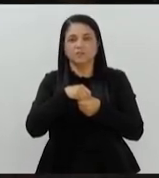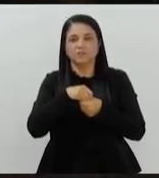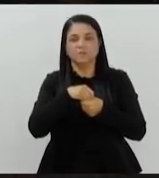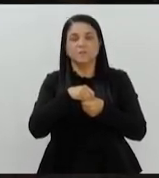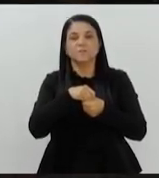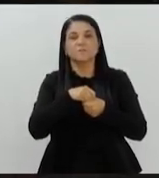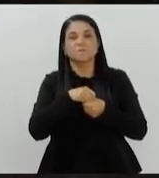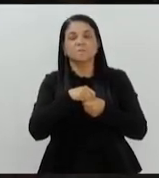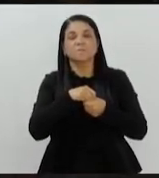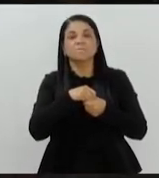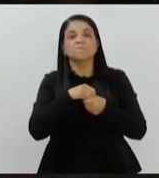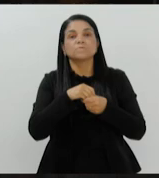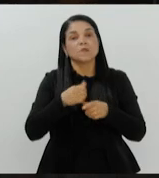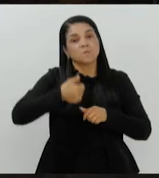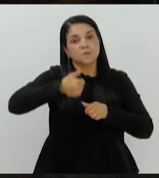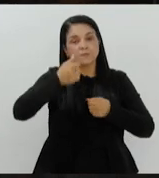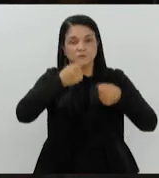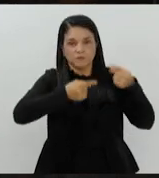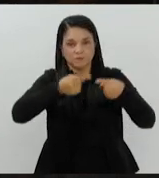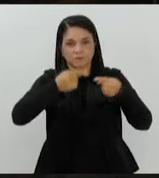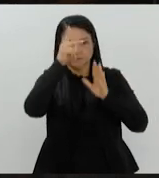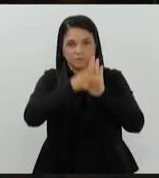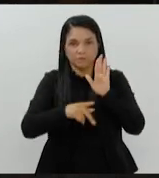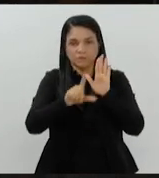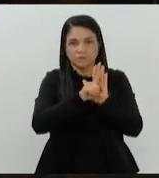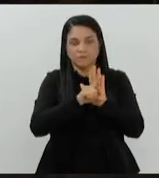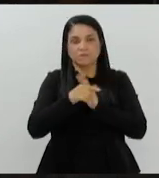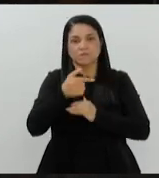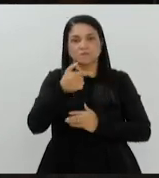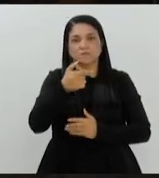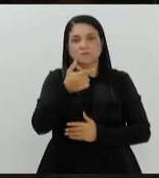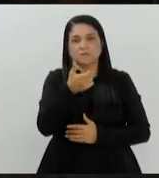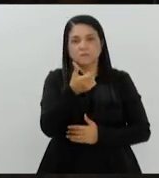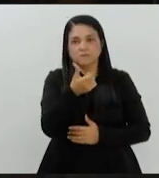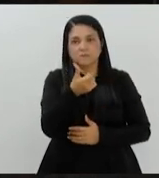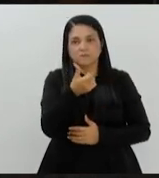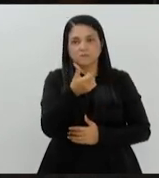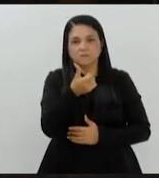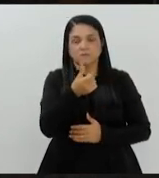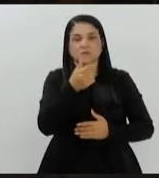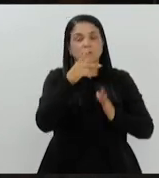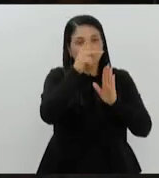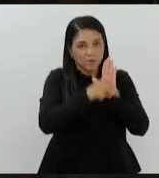em tramitação ordinária, em primeira discussão, projeto de lei número